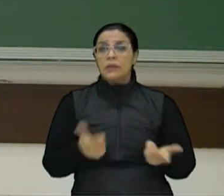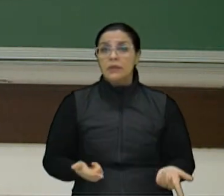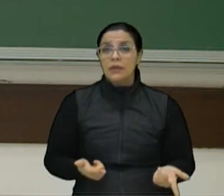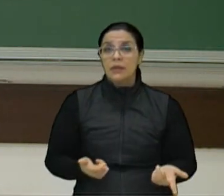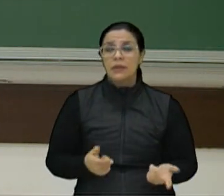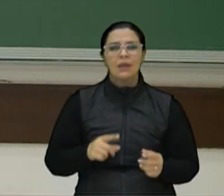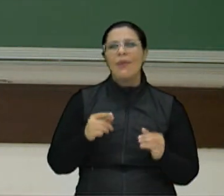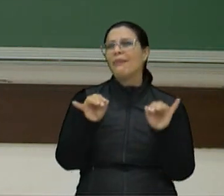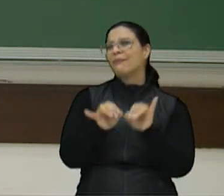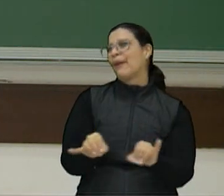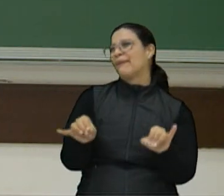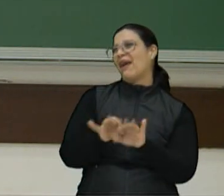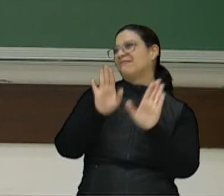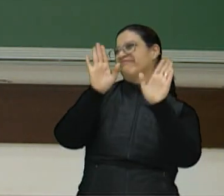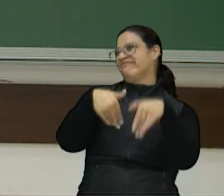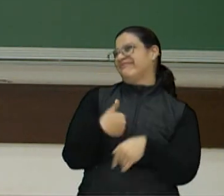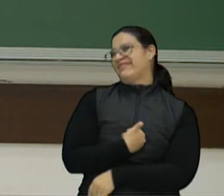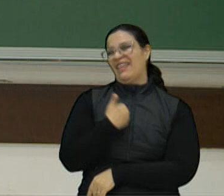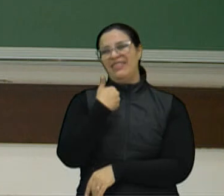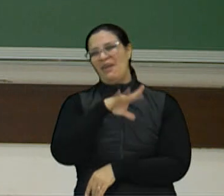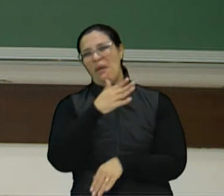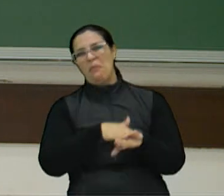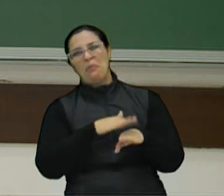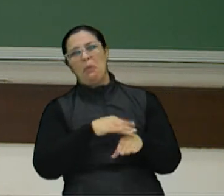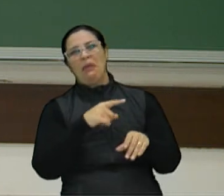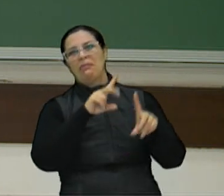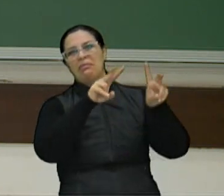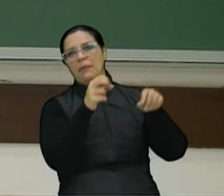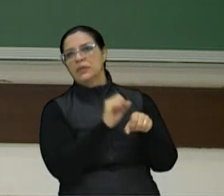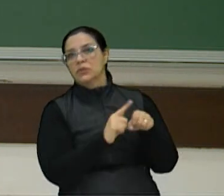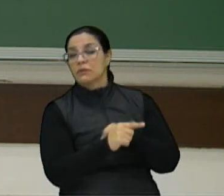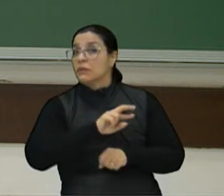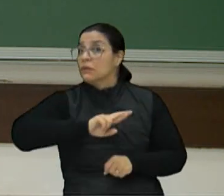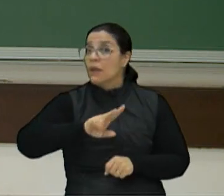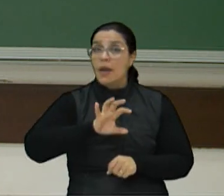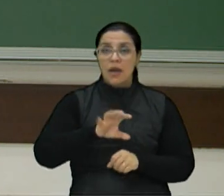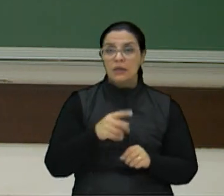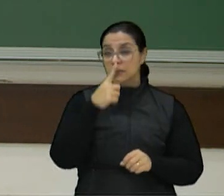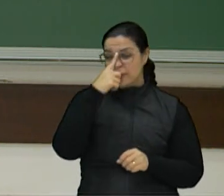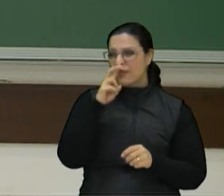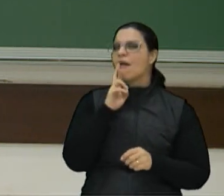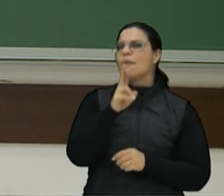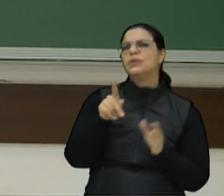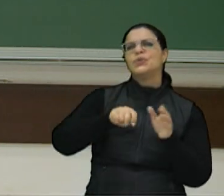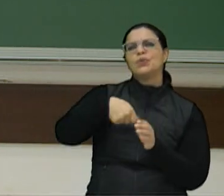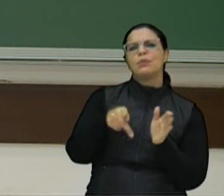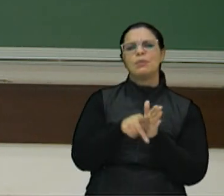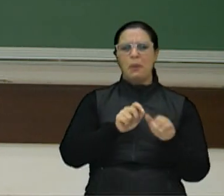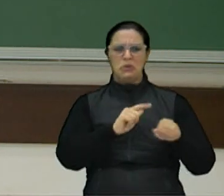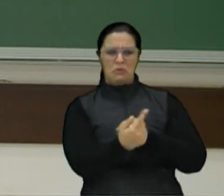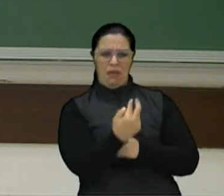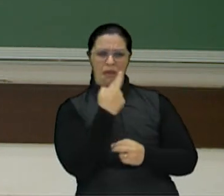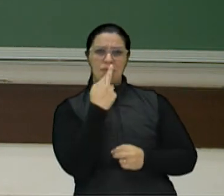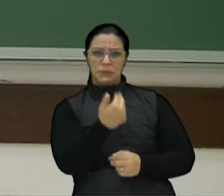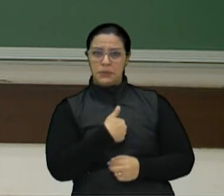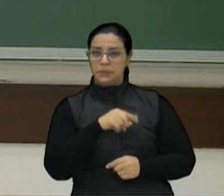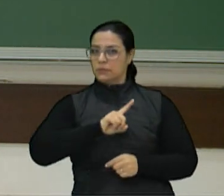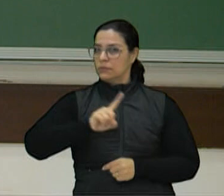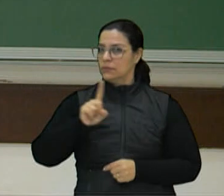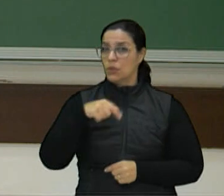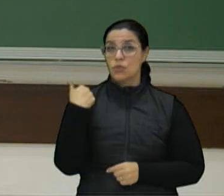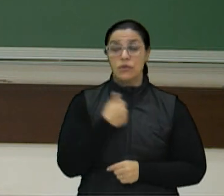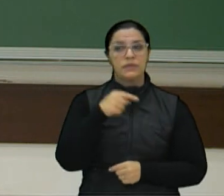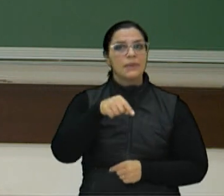não é banal, não é um assunto da geografia. Isso não está aqui para você responder as coisas para mim. Está aqui para que